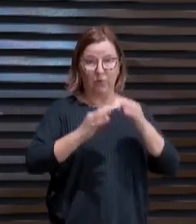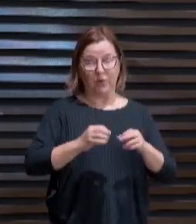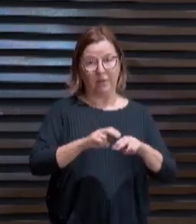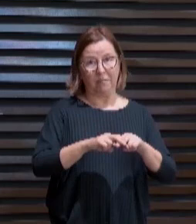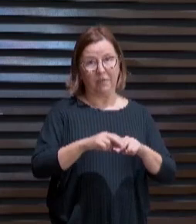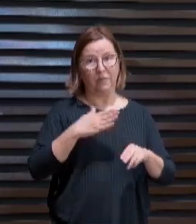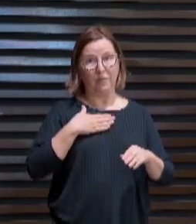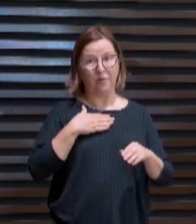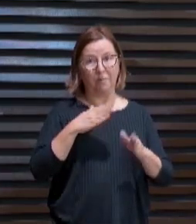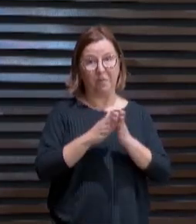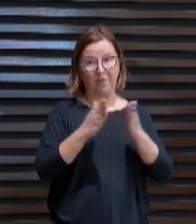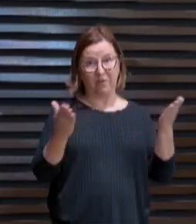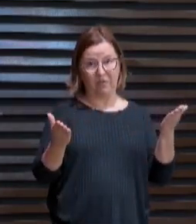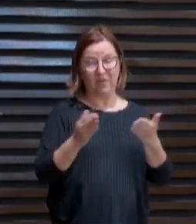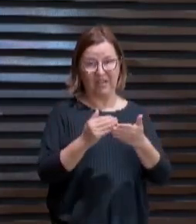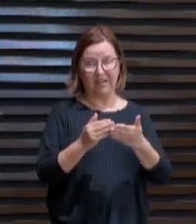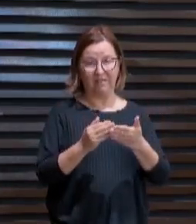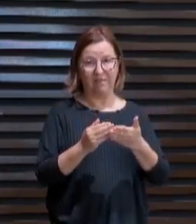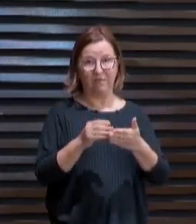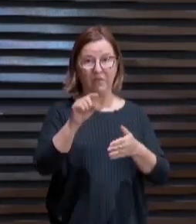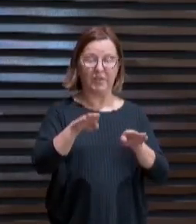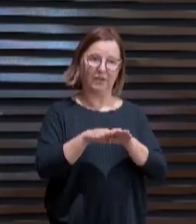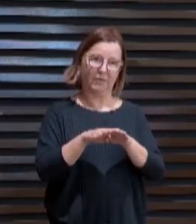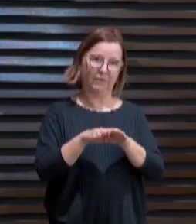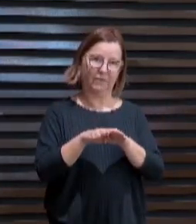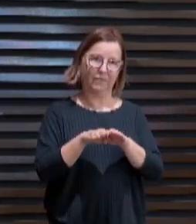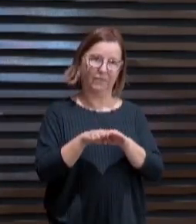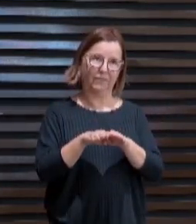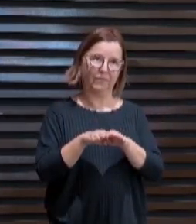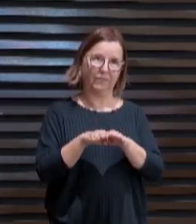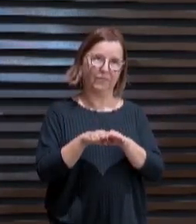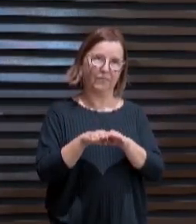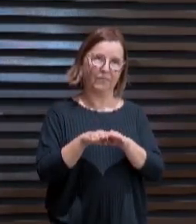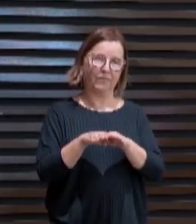e você também, não é só eu não.